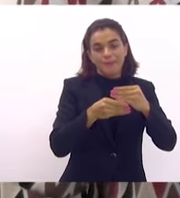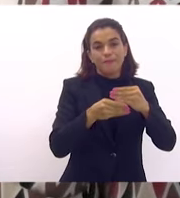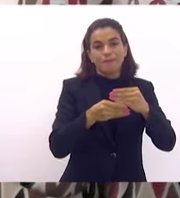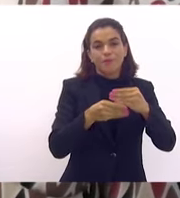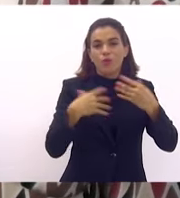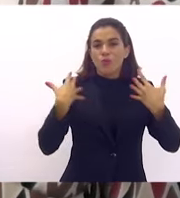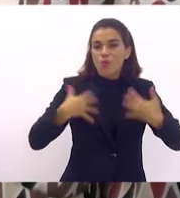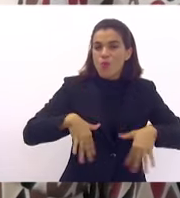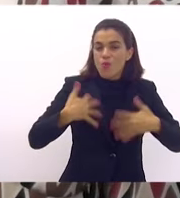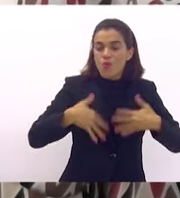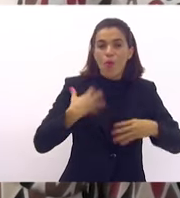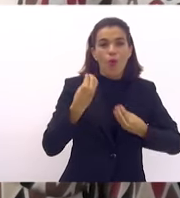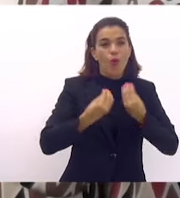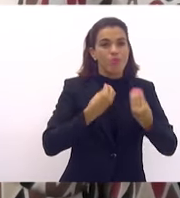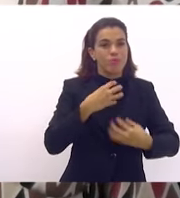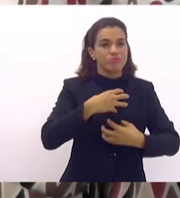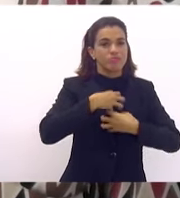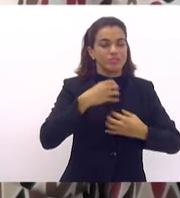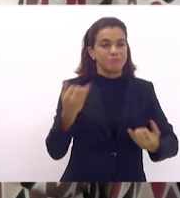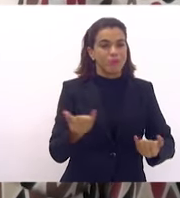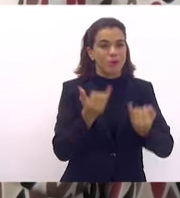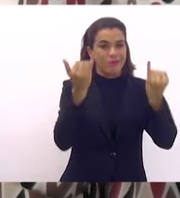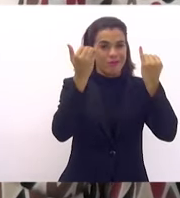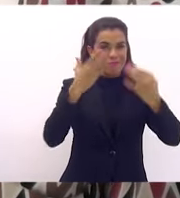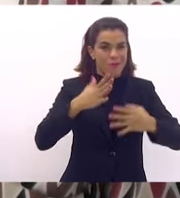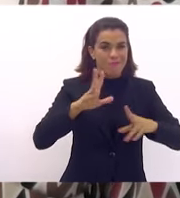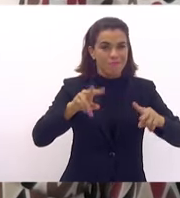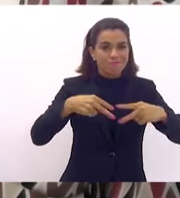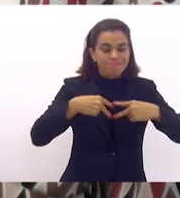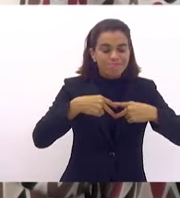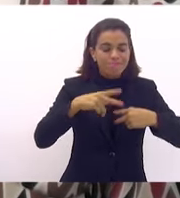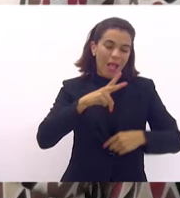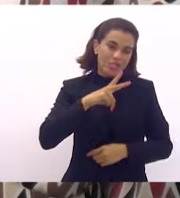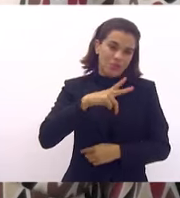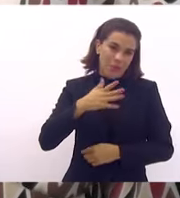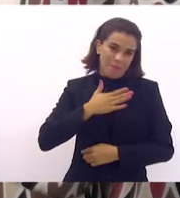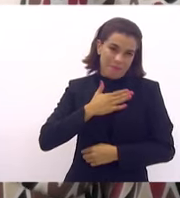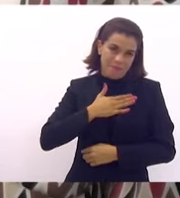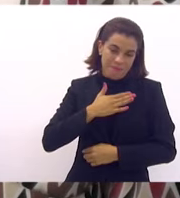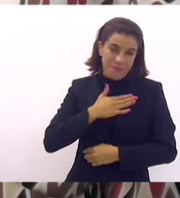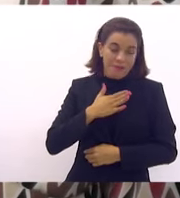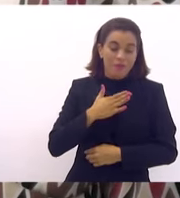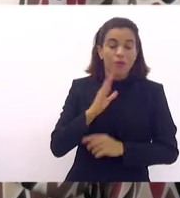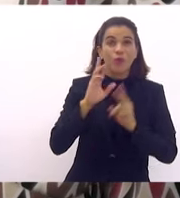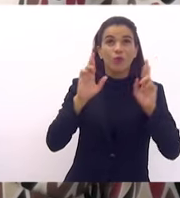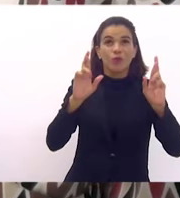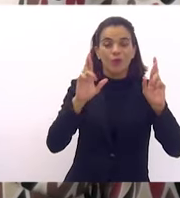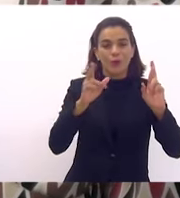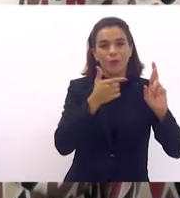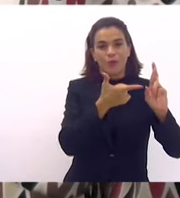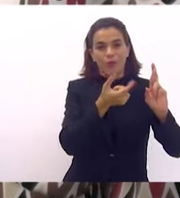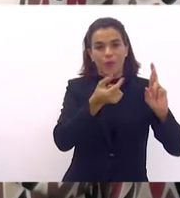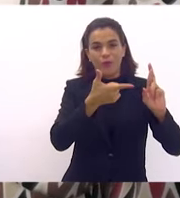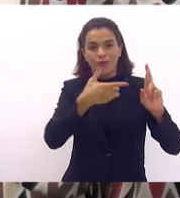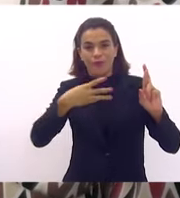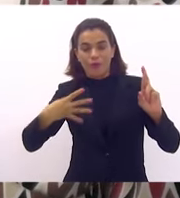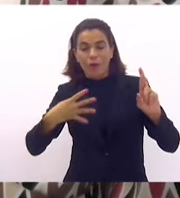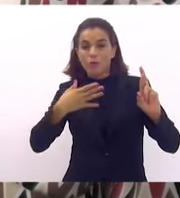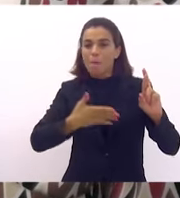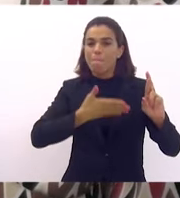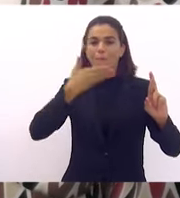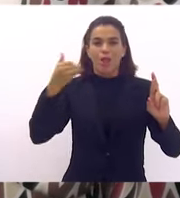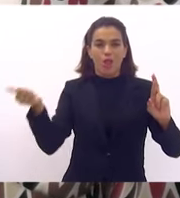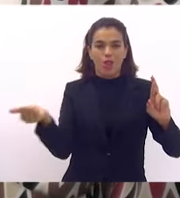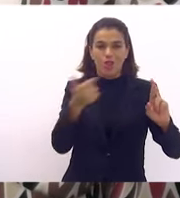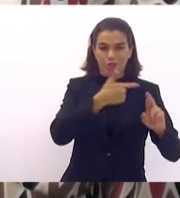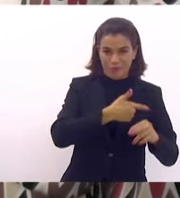quanto foi importante, quanto foi produtivo para a minha pessoa. Esse ano, espero que 2024 seja um ano muito Amém. Melhor. Amém. E o senhor está de parabéns